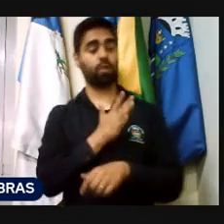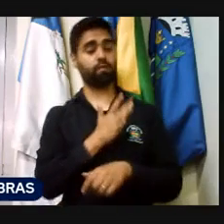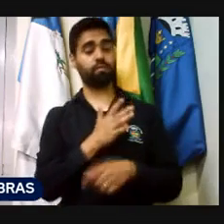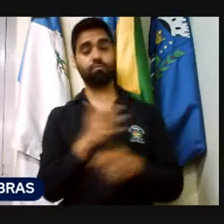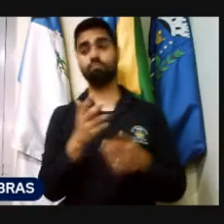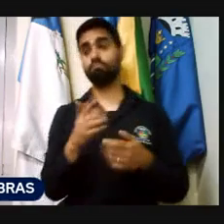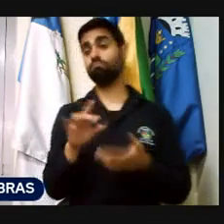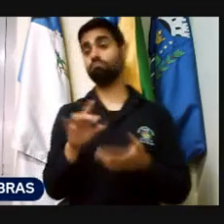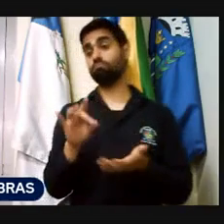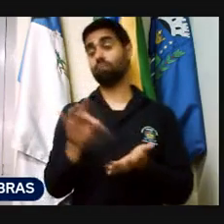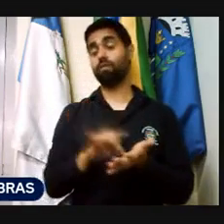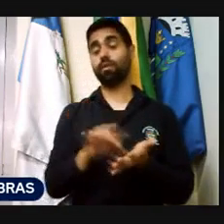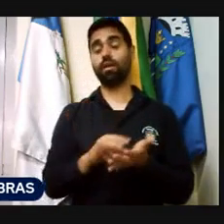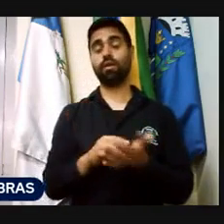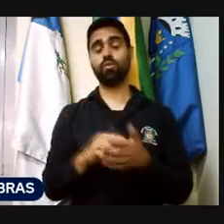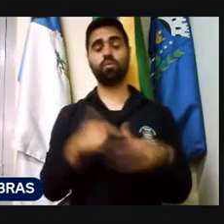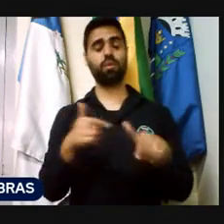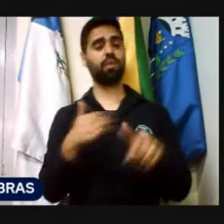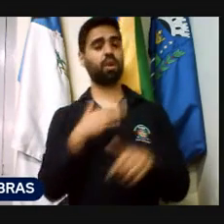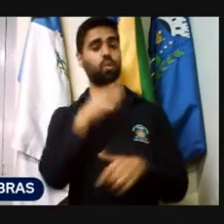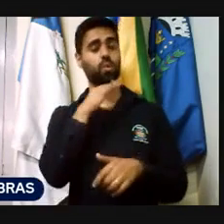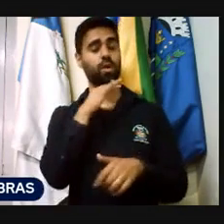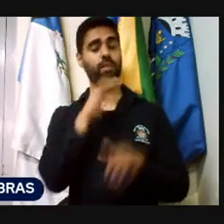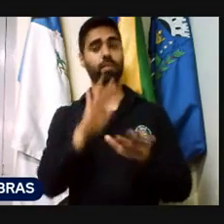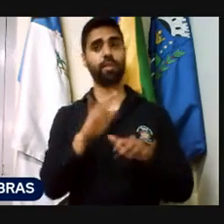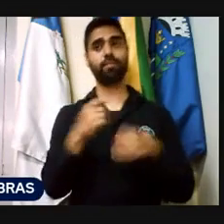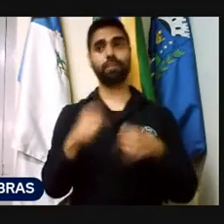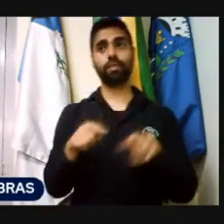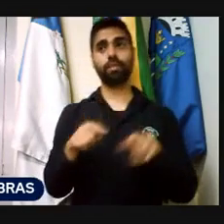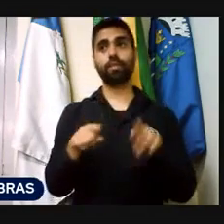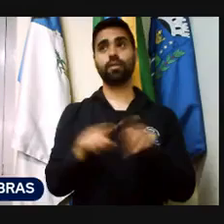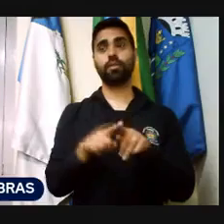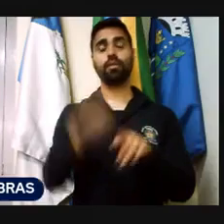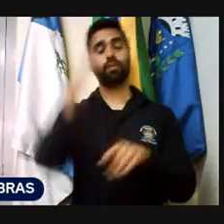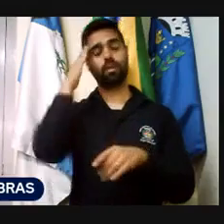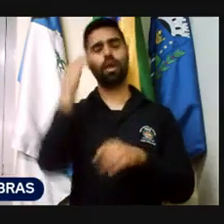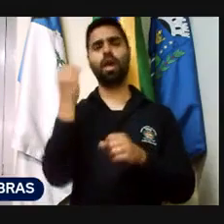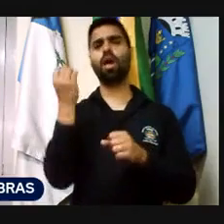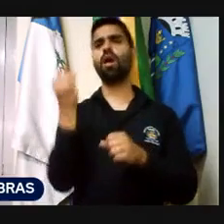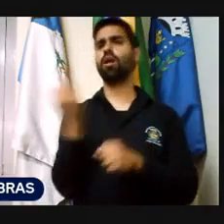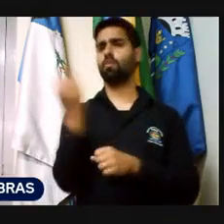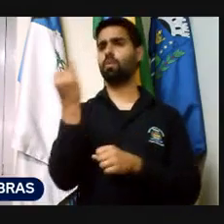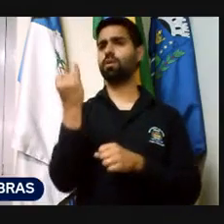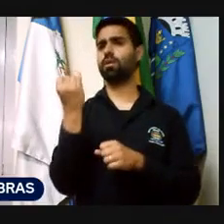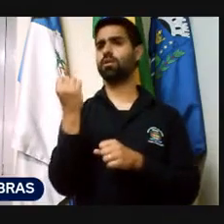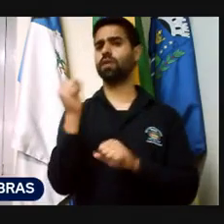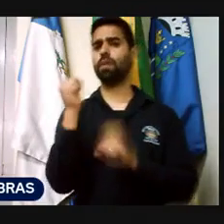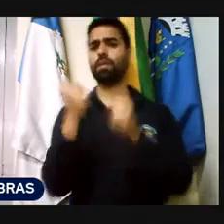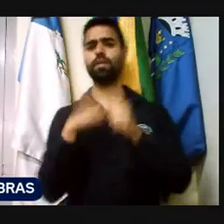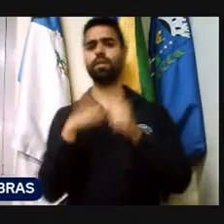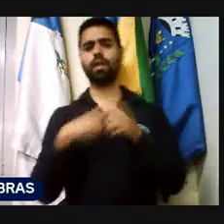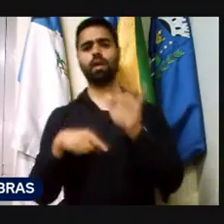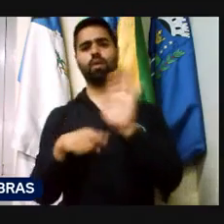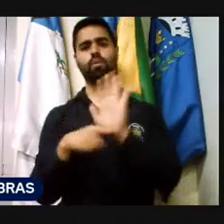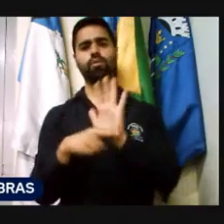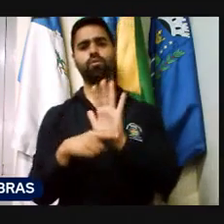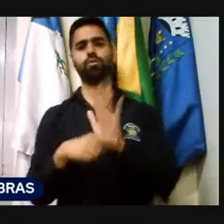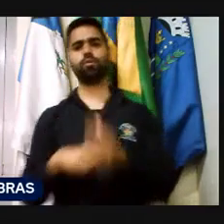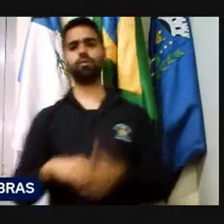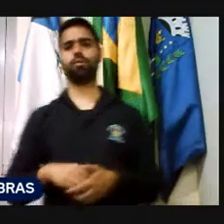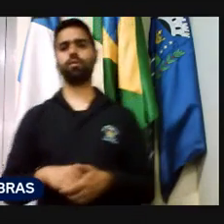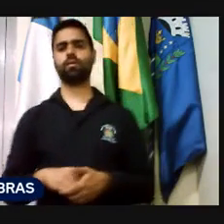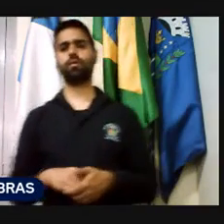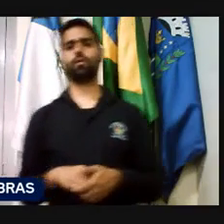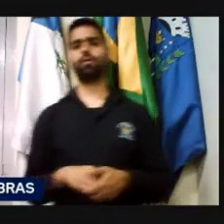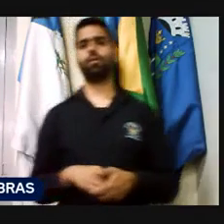serviço não é satisfatório. Mas a gente tem que assentar da importância de a empresa ter um subsídio. Bom